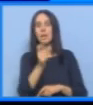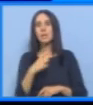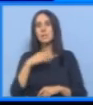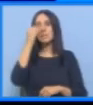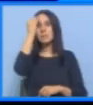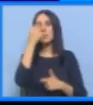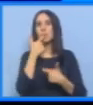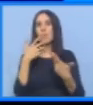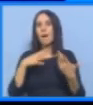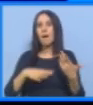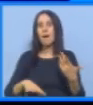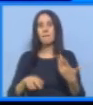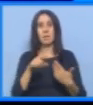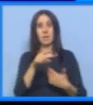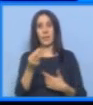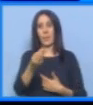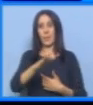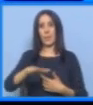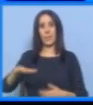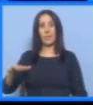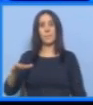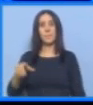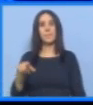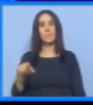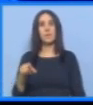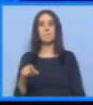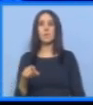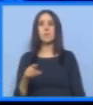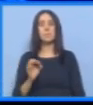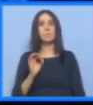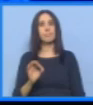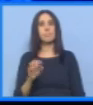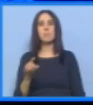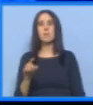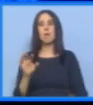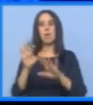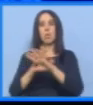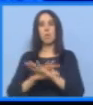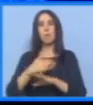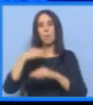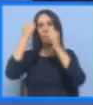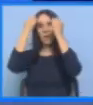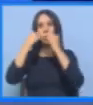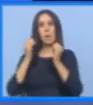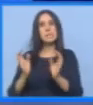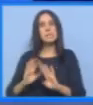tudo. Ele não queria que as crianças fossem objeto de ilusão, de engano,